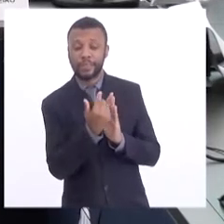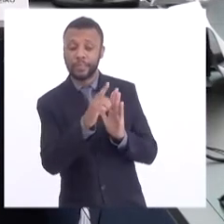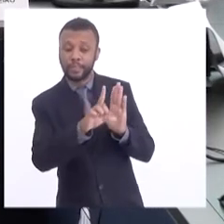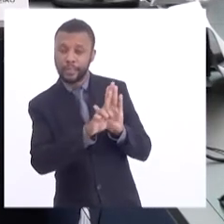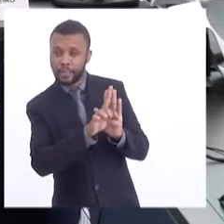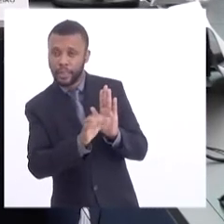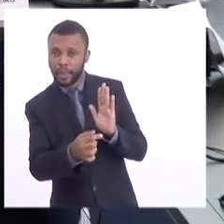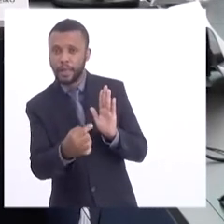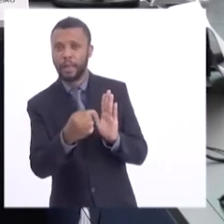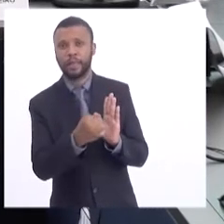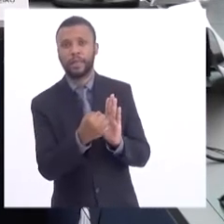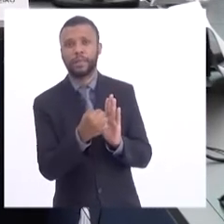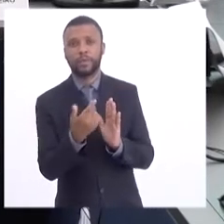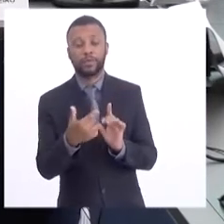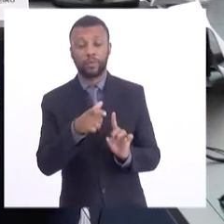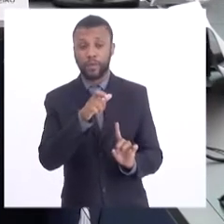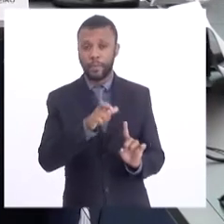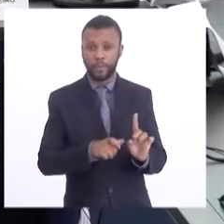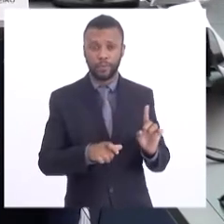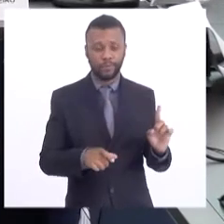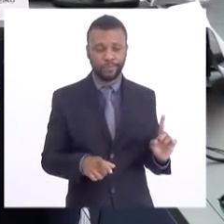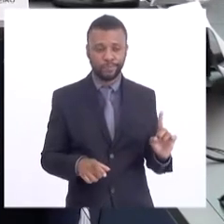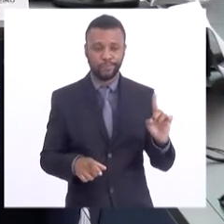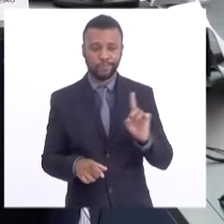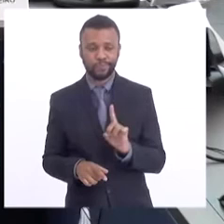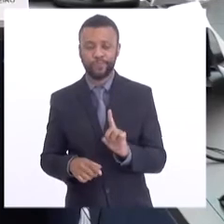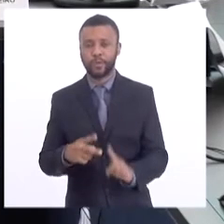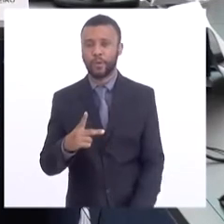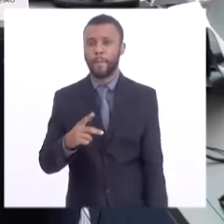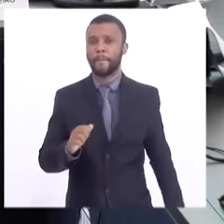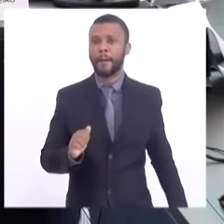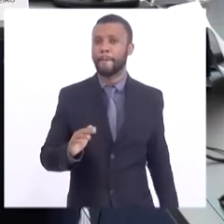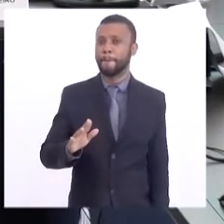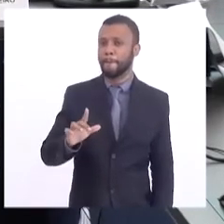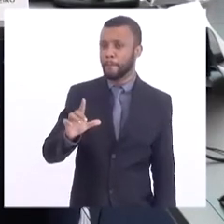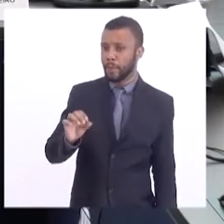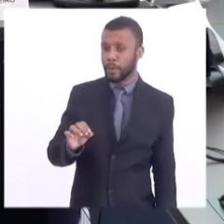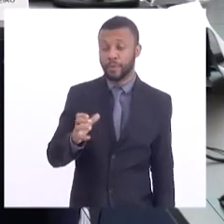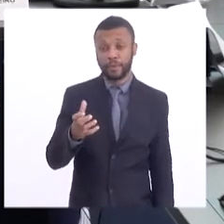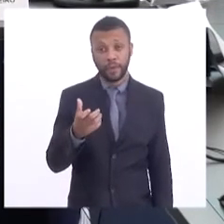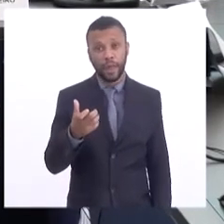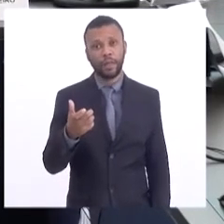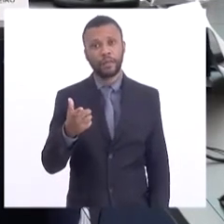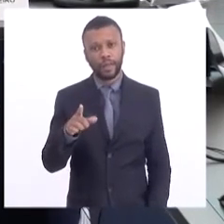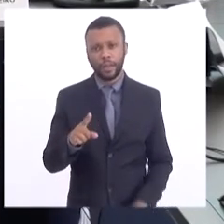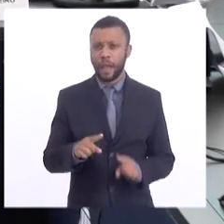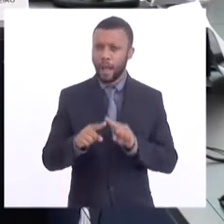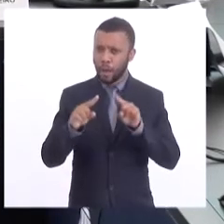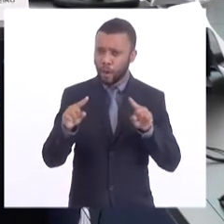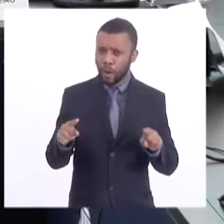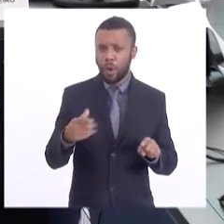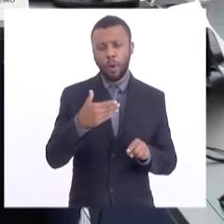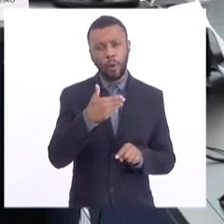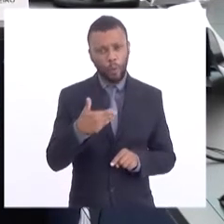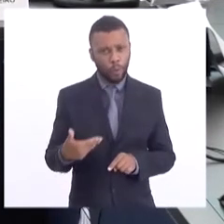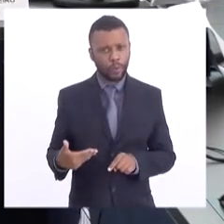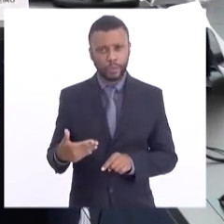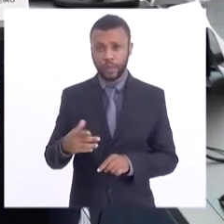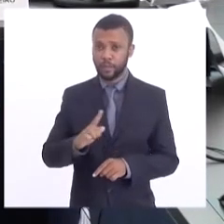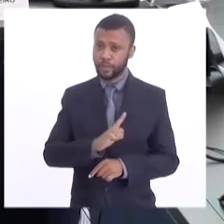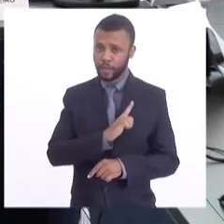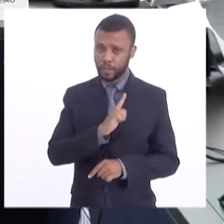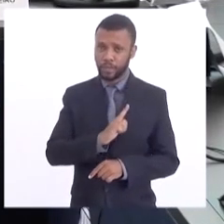quando ele cidadão chegar aqui o Pablo e diz que ele eu faço questão que ele é concurso de gestor